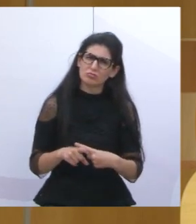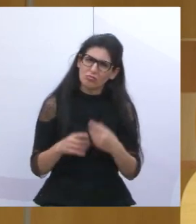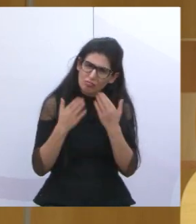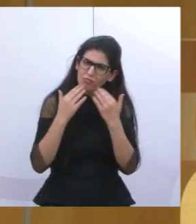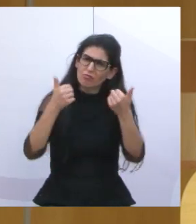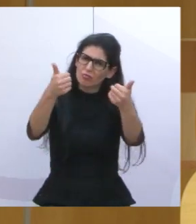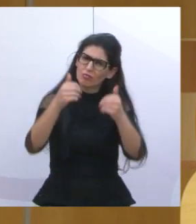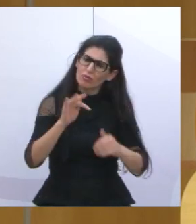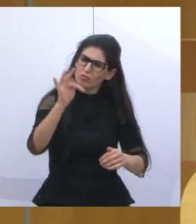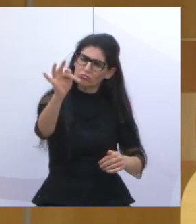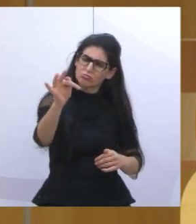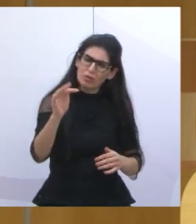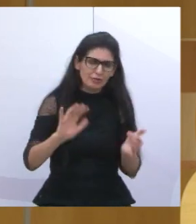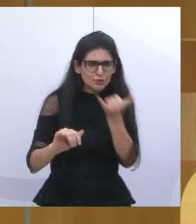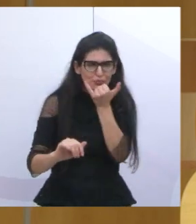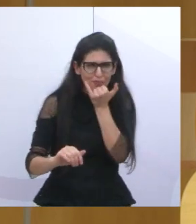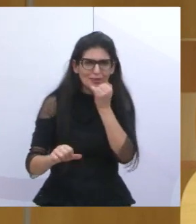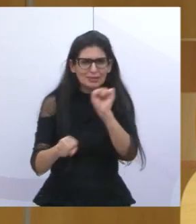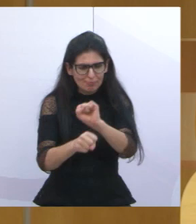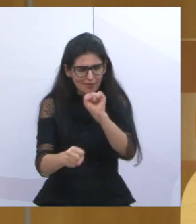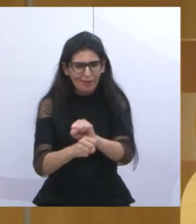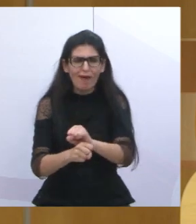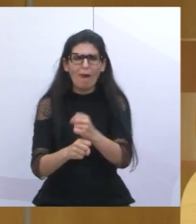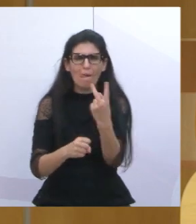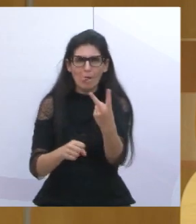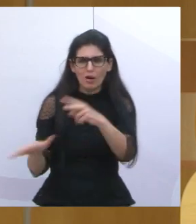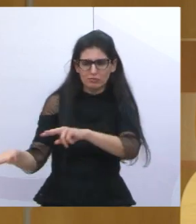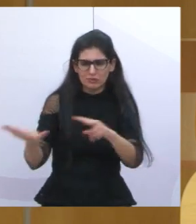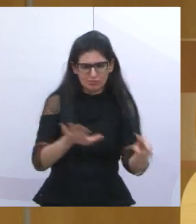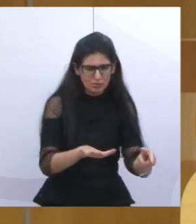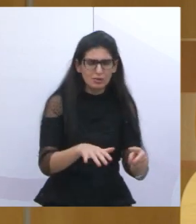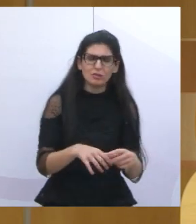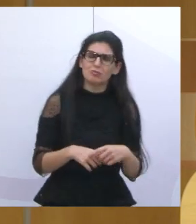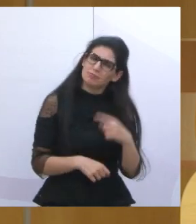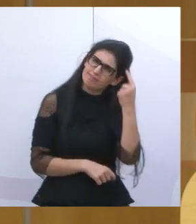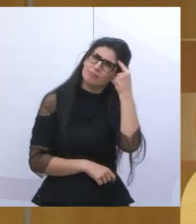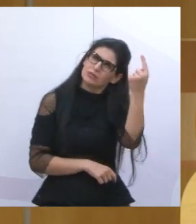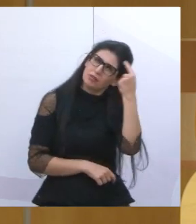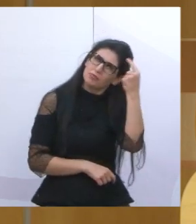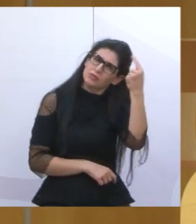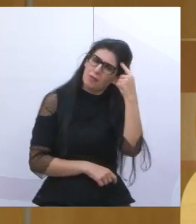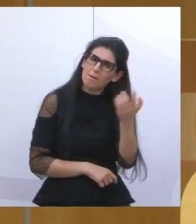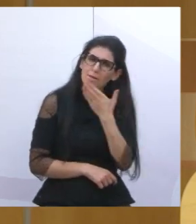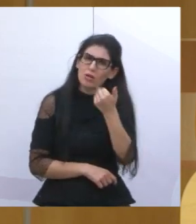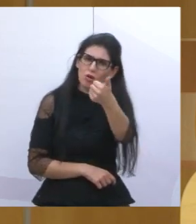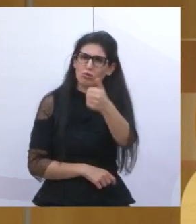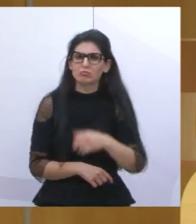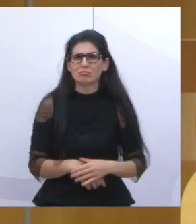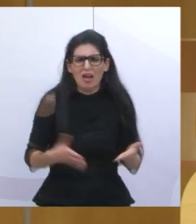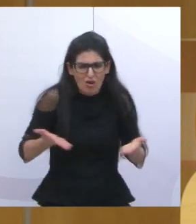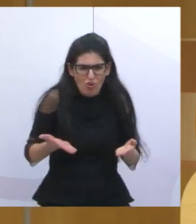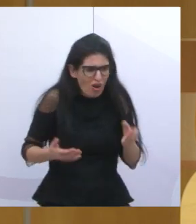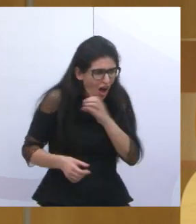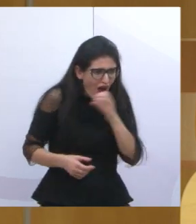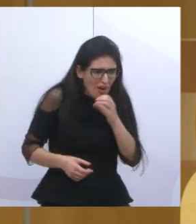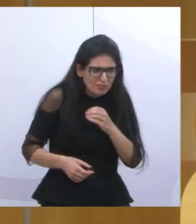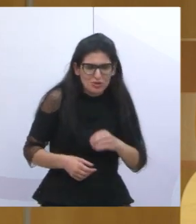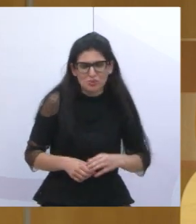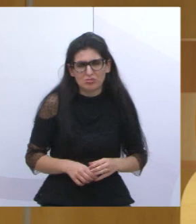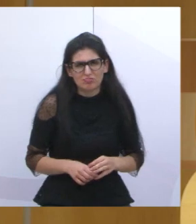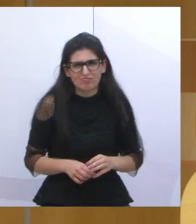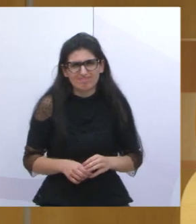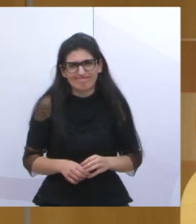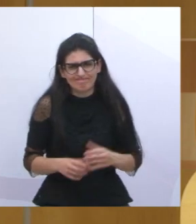ainda o projeto, porque muitas vezes, né, a gente não tem um tempo hábil para analisar todo o projeto. Eu acho que essas 2 sessões